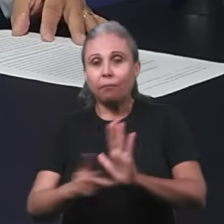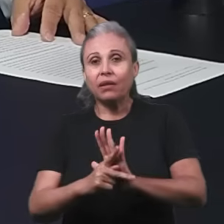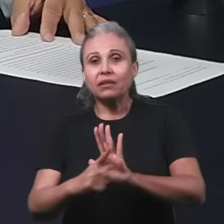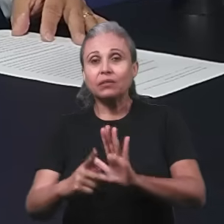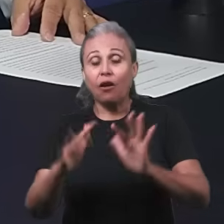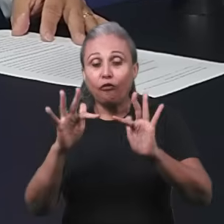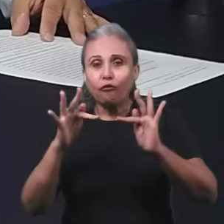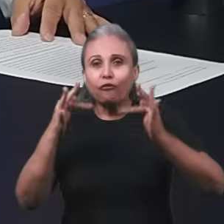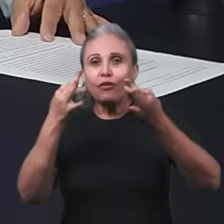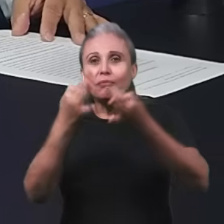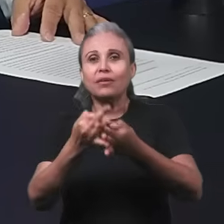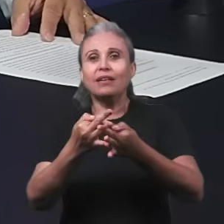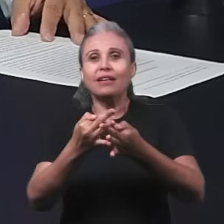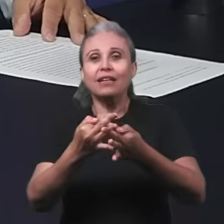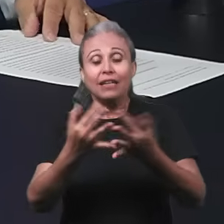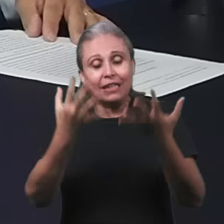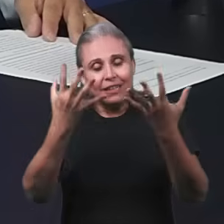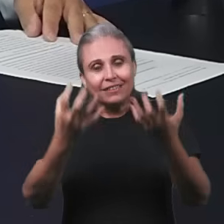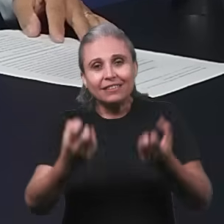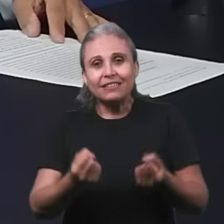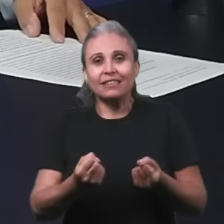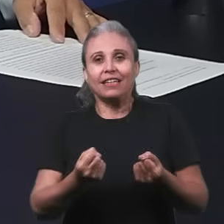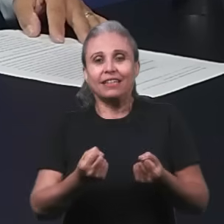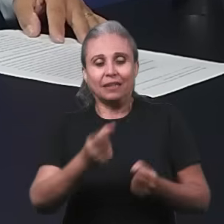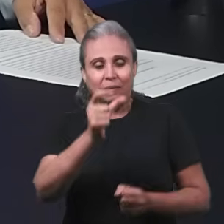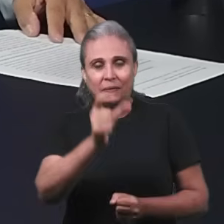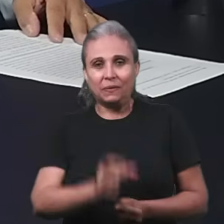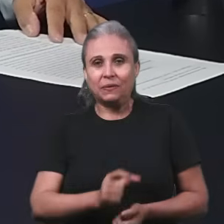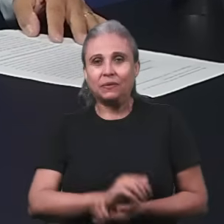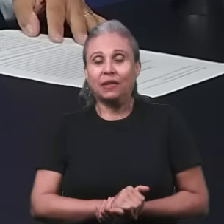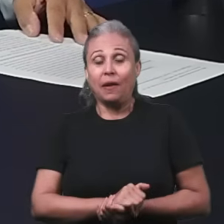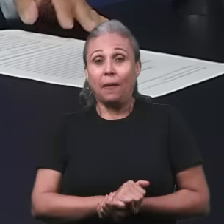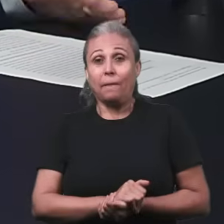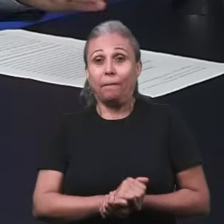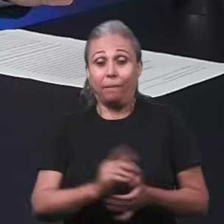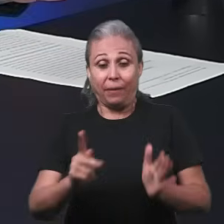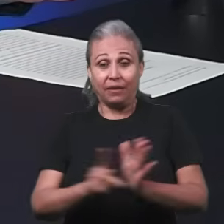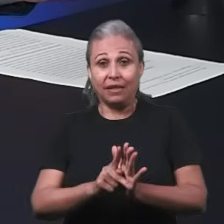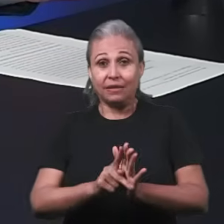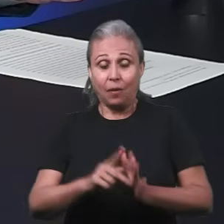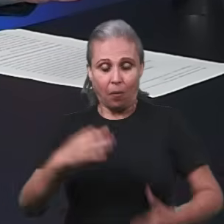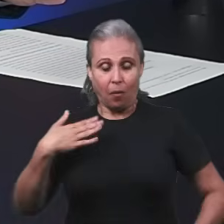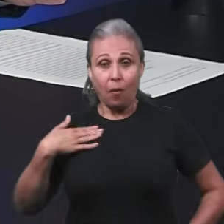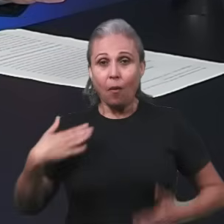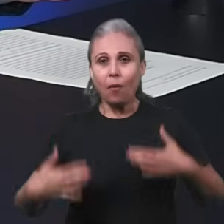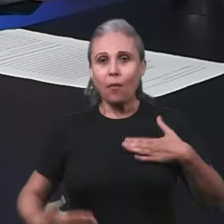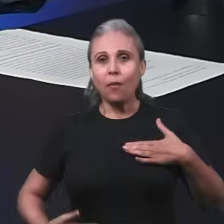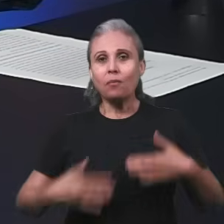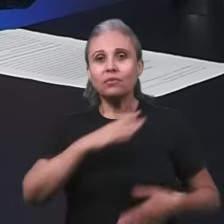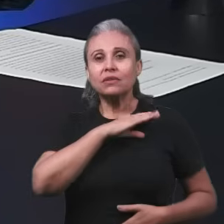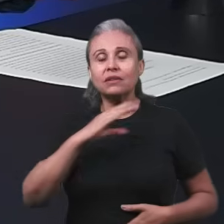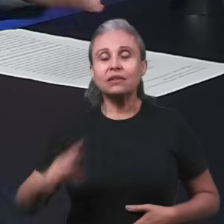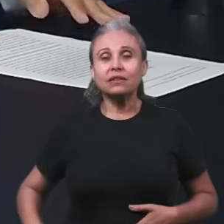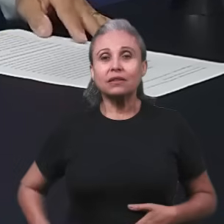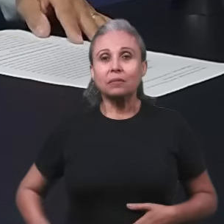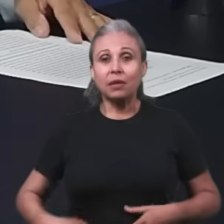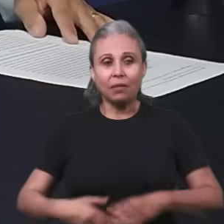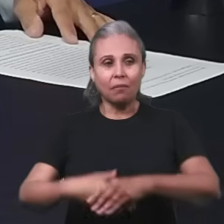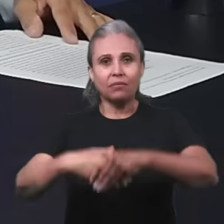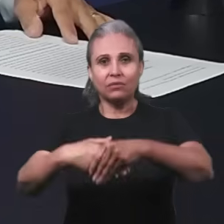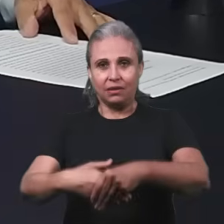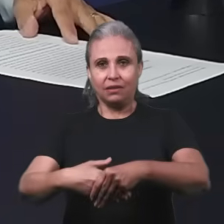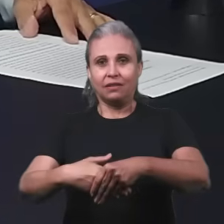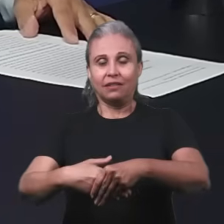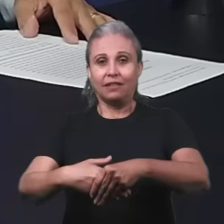acolhe, não é? Ele passa a ser um membro, não é, do corpo de Cristo. Então, tomando pela mão direita, a mão direita que é